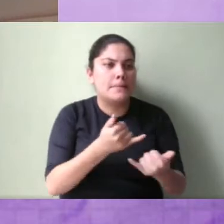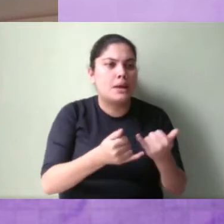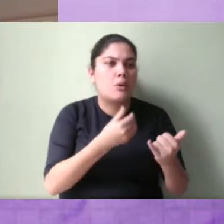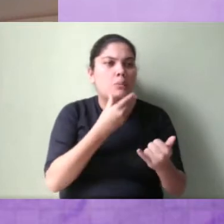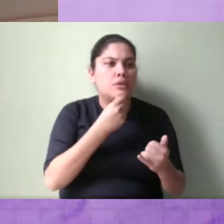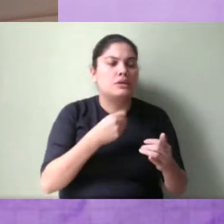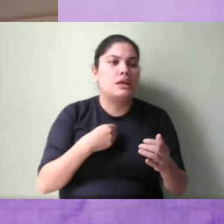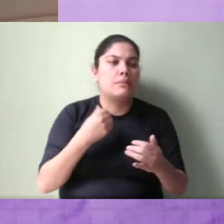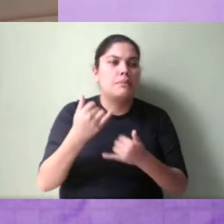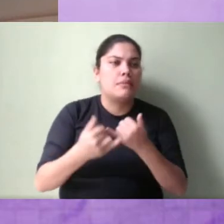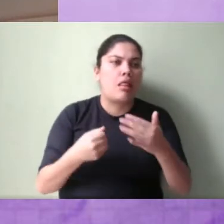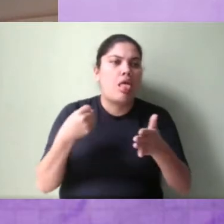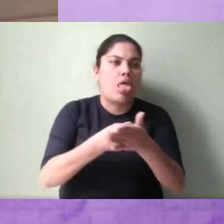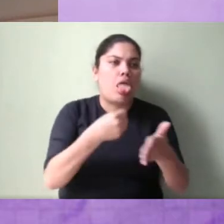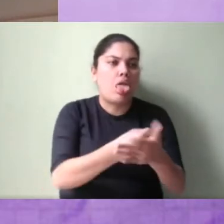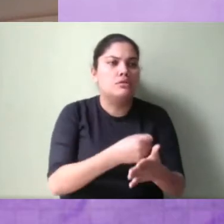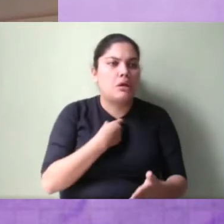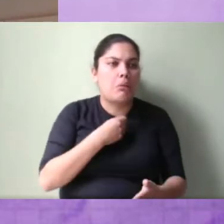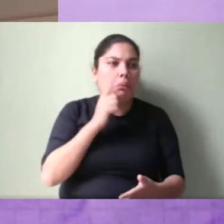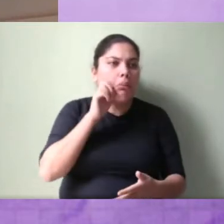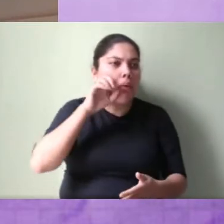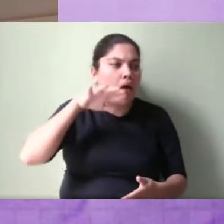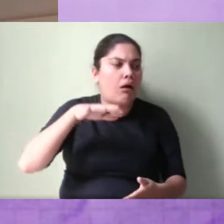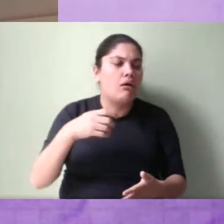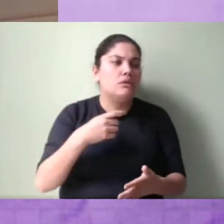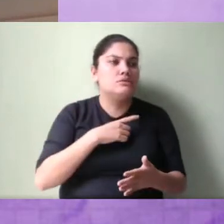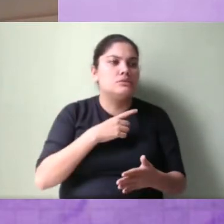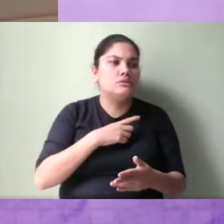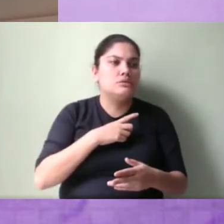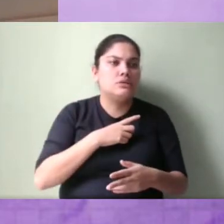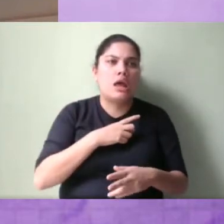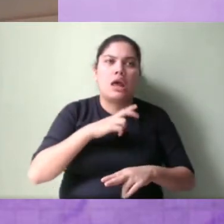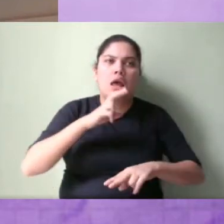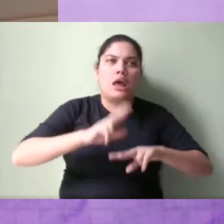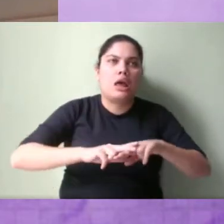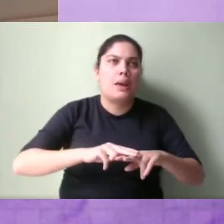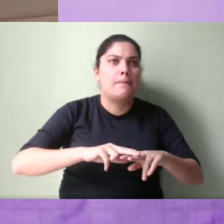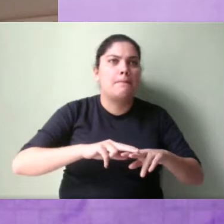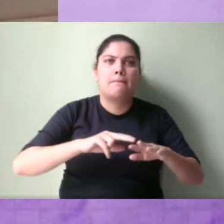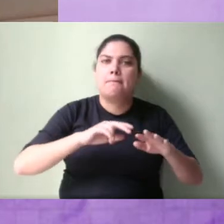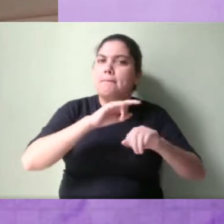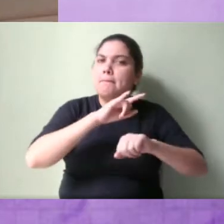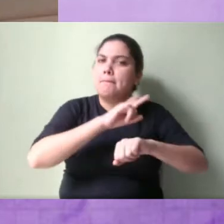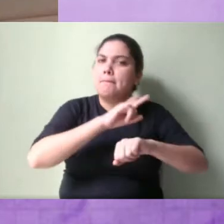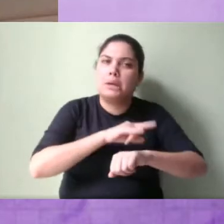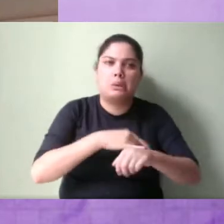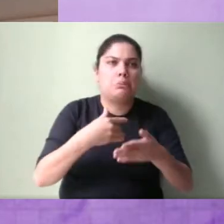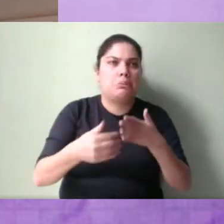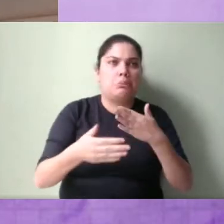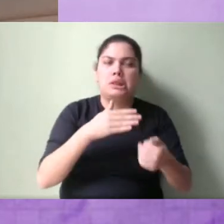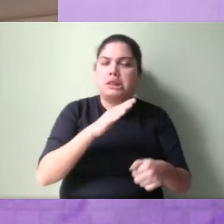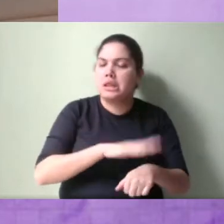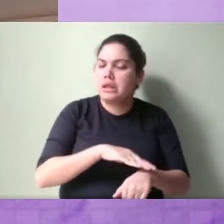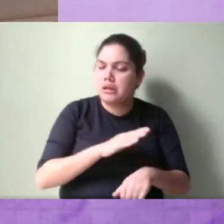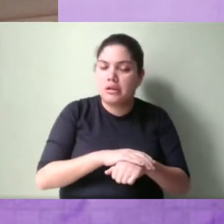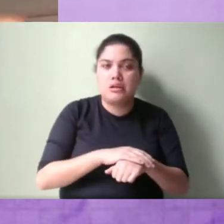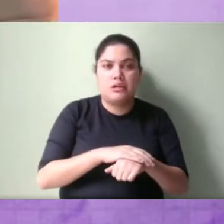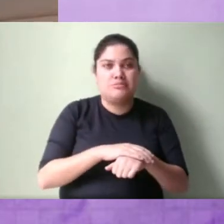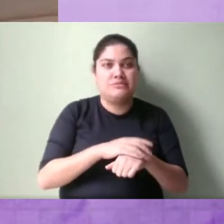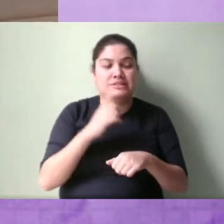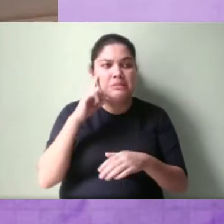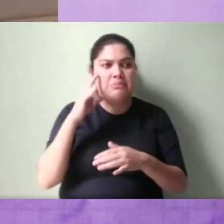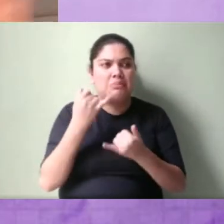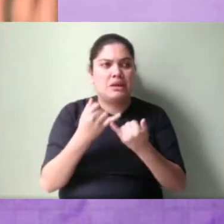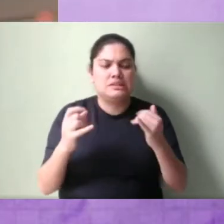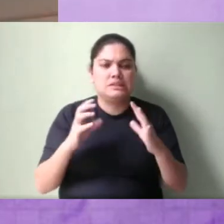né, da criação dos meninos. Tem que ser azul, tem que brincar com o menino, tem que brincar de lutinha, tem que arrotar, tem que ficar trancado